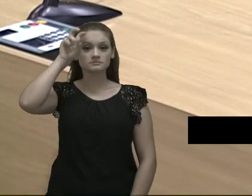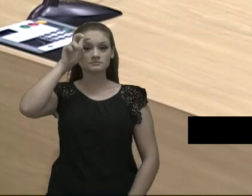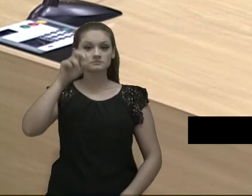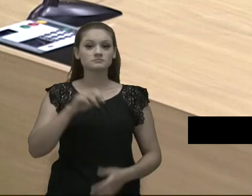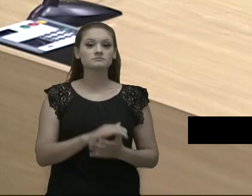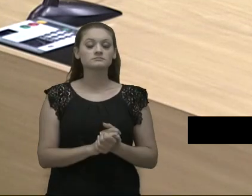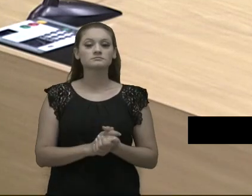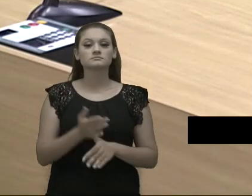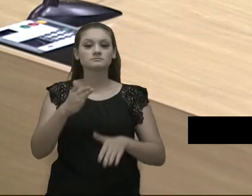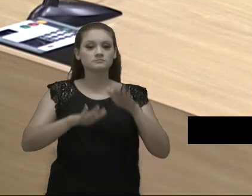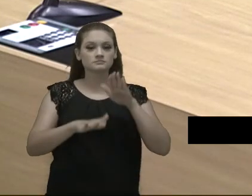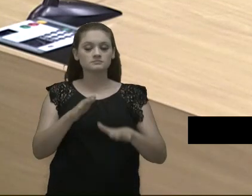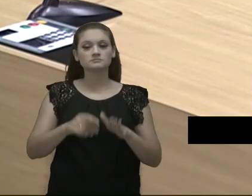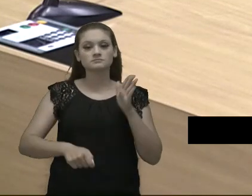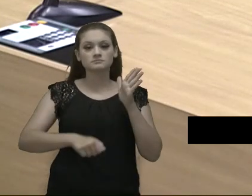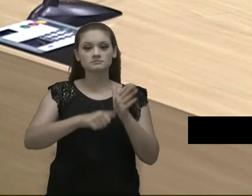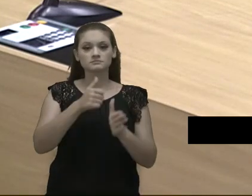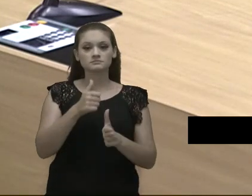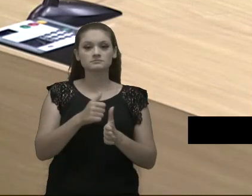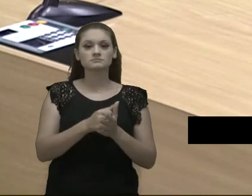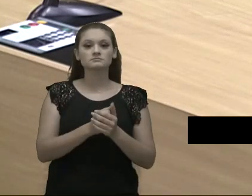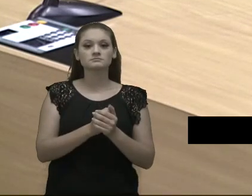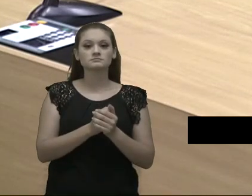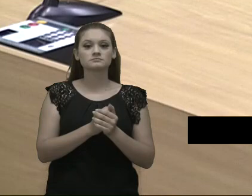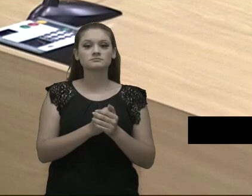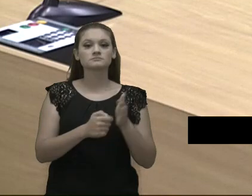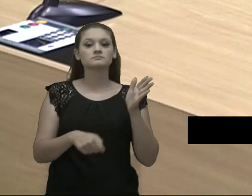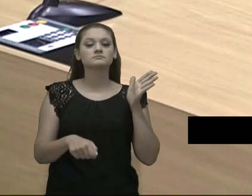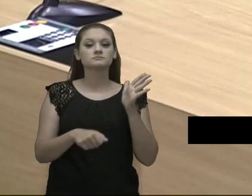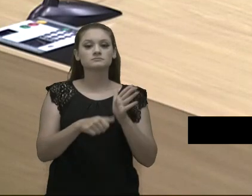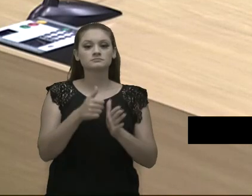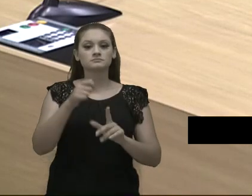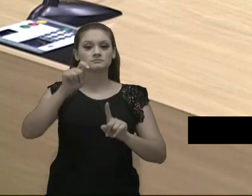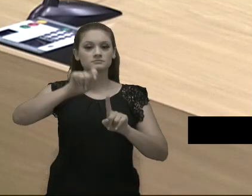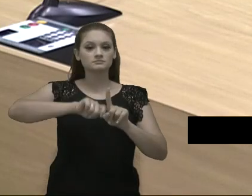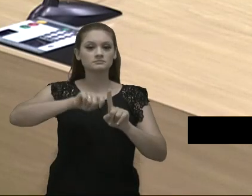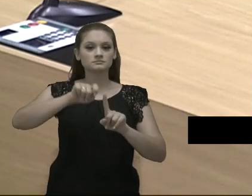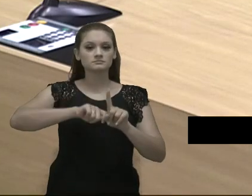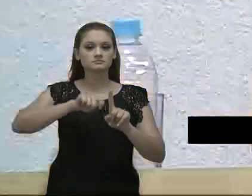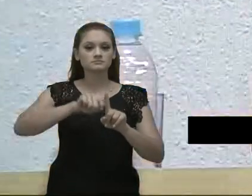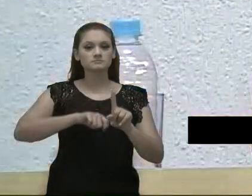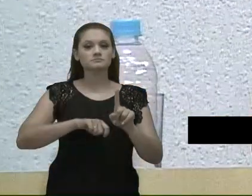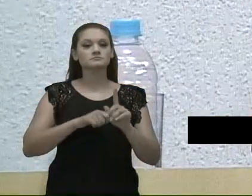E o primeiro final de semana do mês. Não, o primeiro final de semana do mês, exceto sábado.